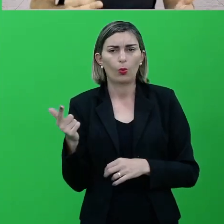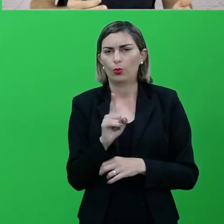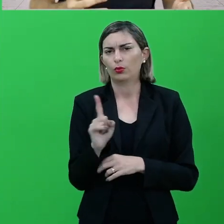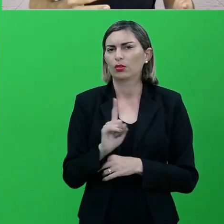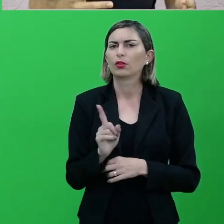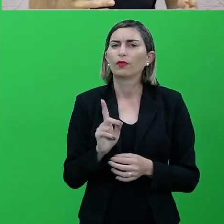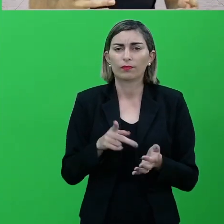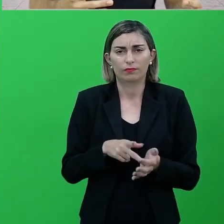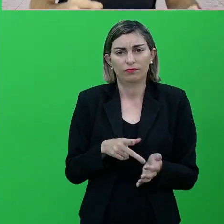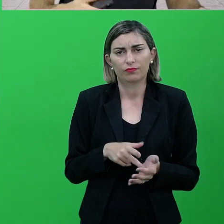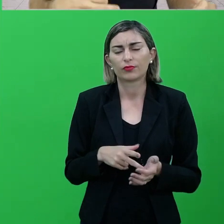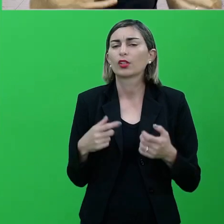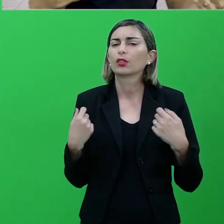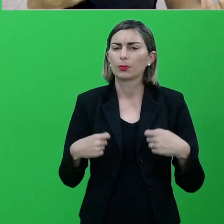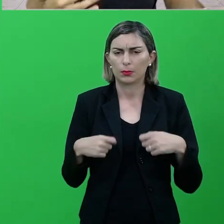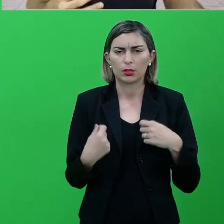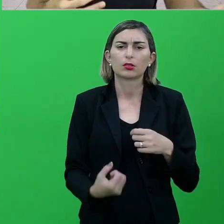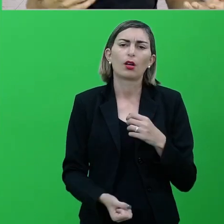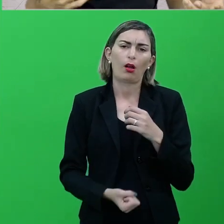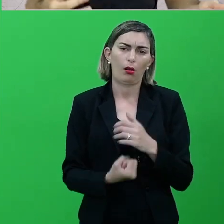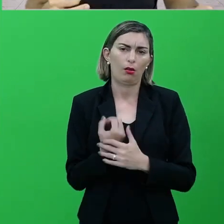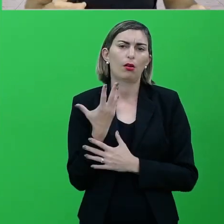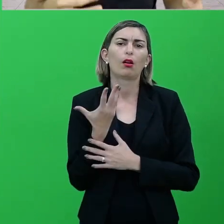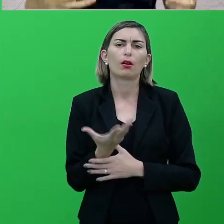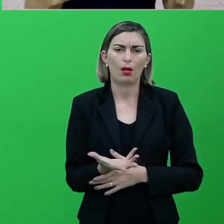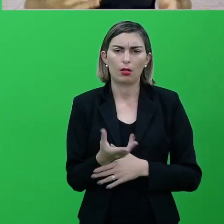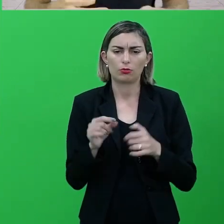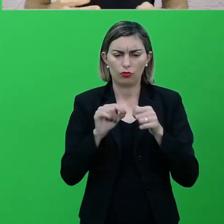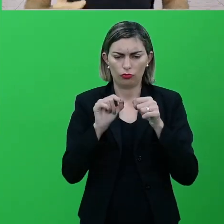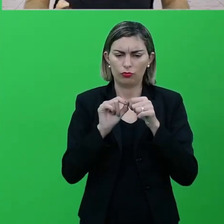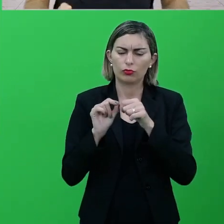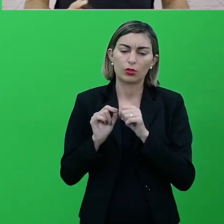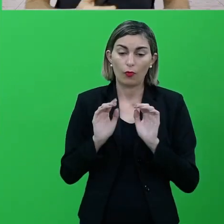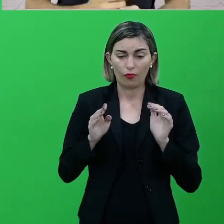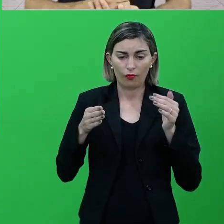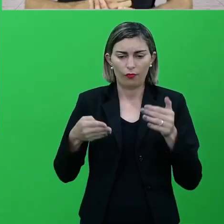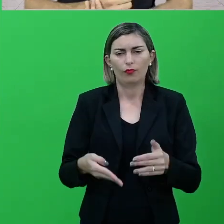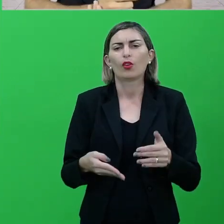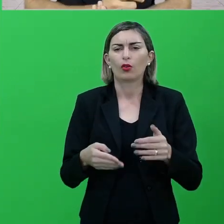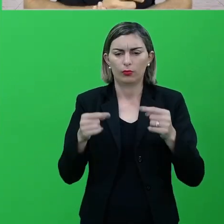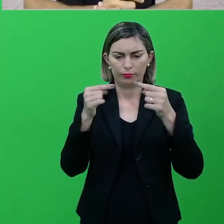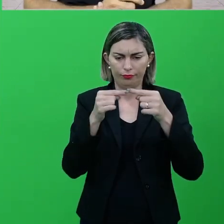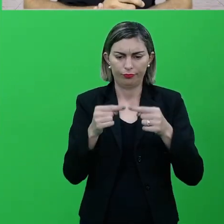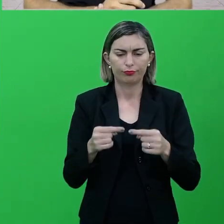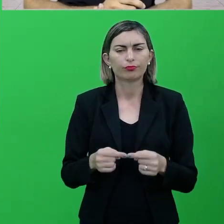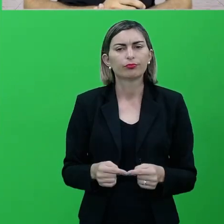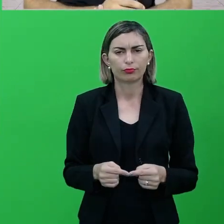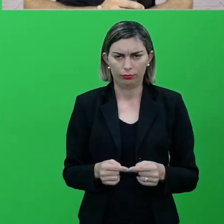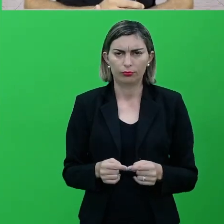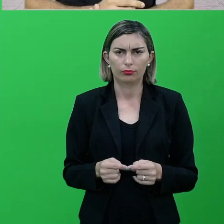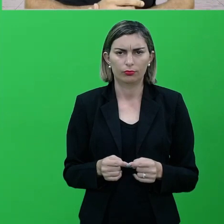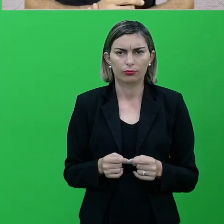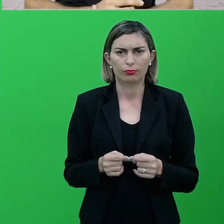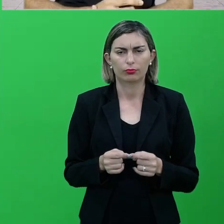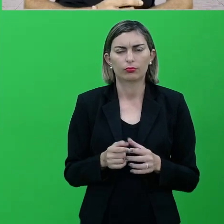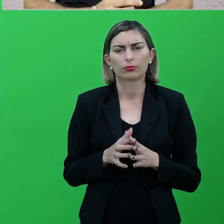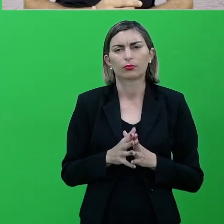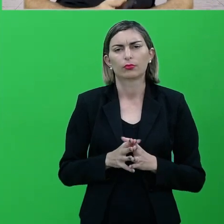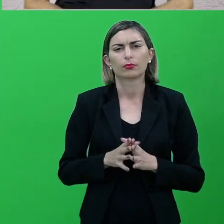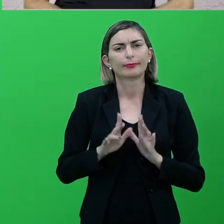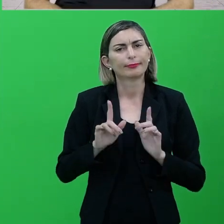elas precisam ser criadas, digamos assim, ser projetadas especificamente para aplicação nesse setor.